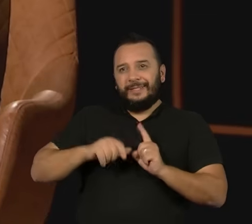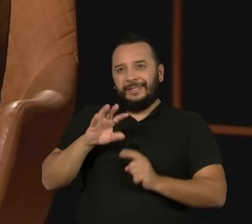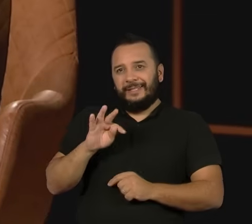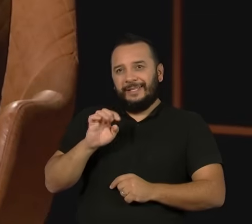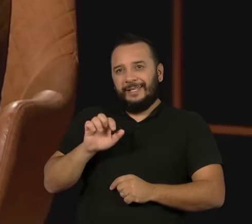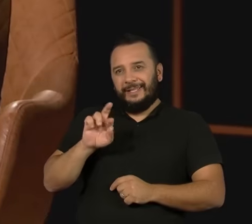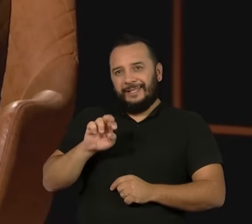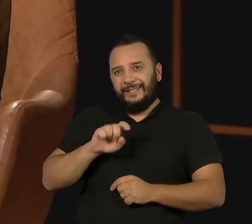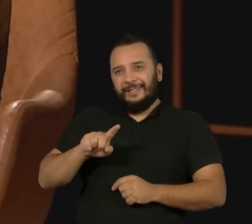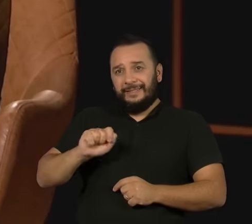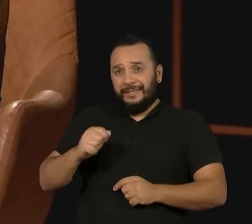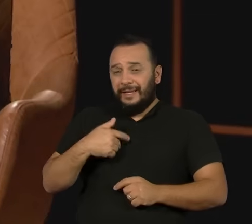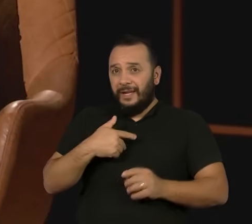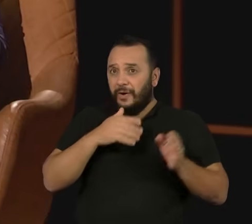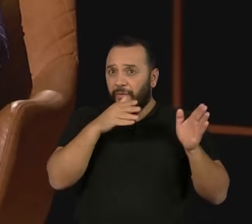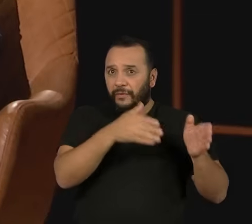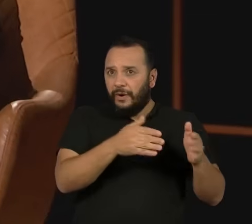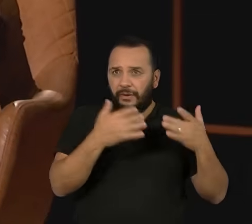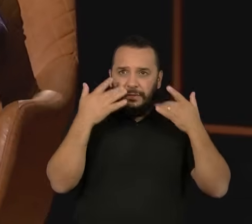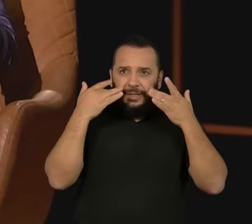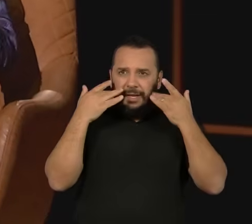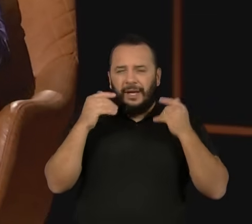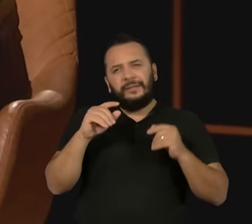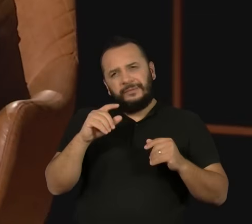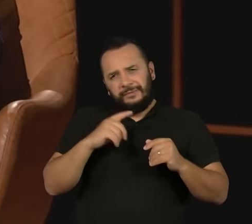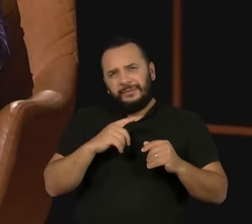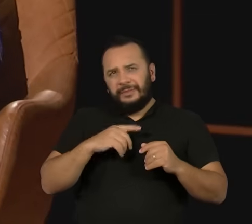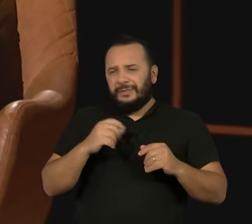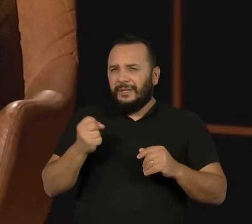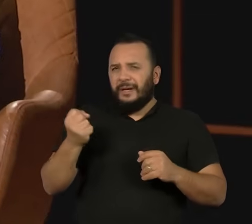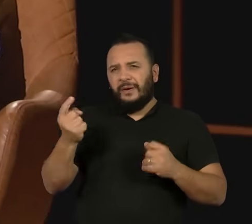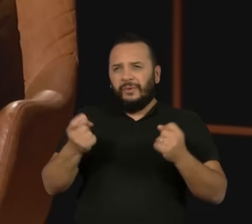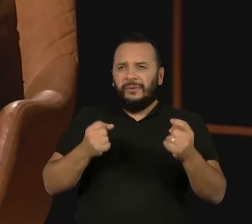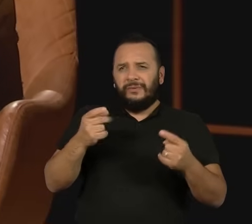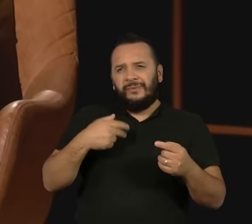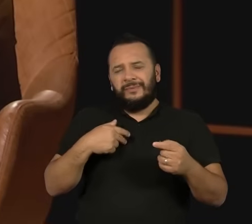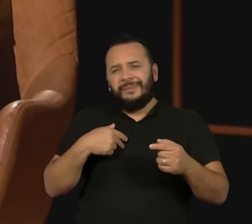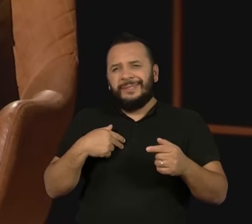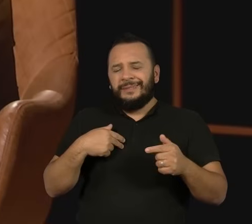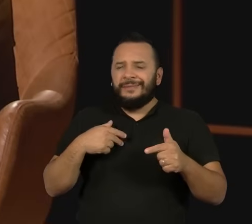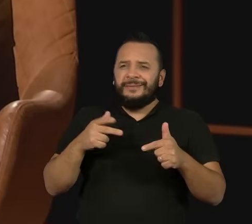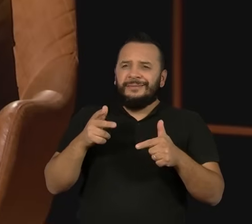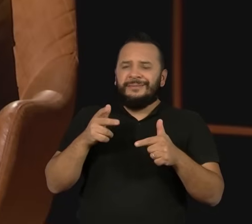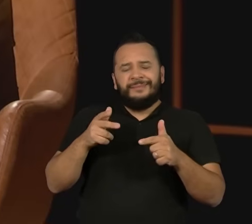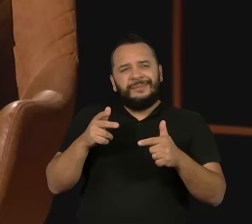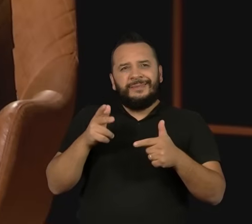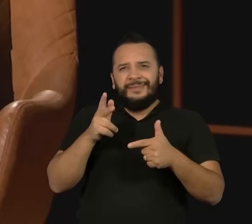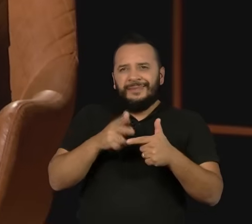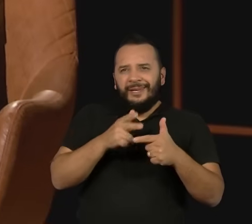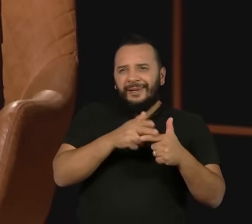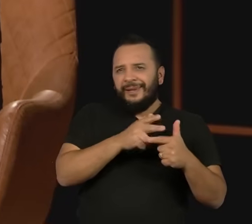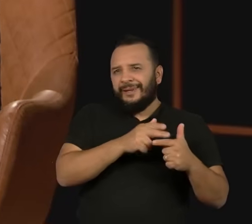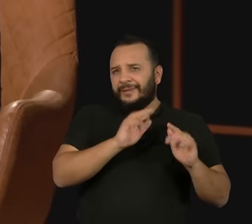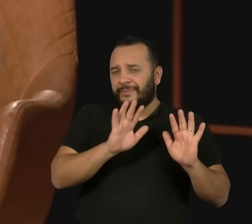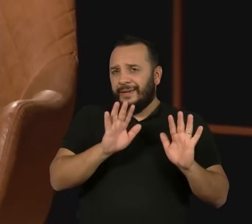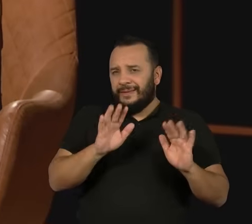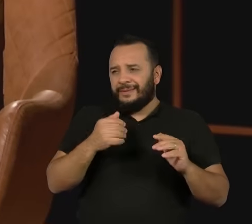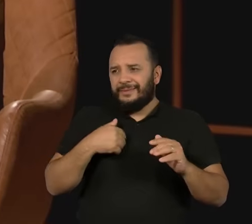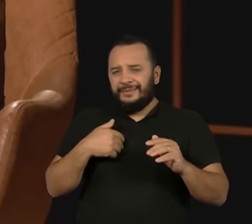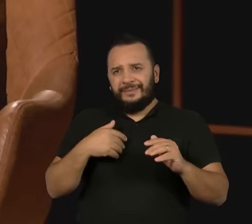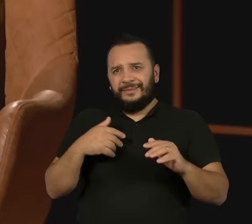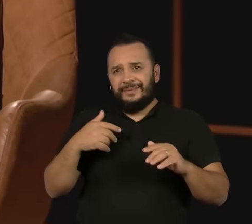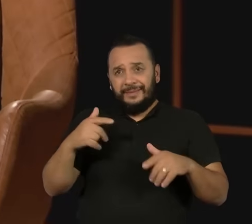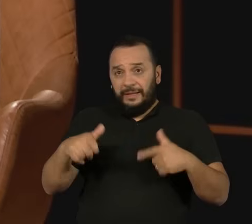teatro e, quer dizer, eu tinha feito uma série ou outra e tal, mas um trabalho grande, né? Assim,